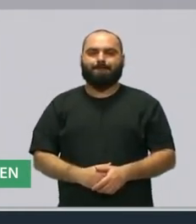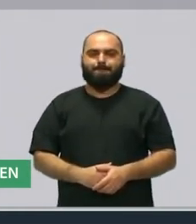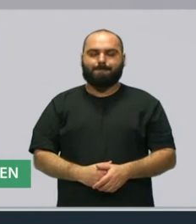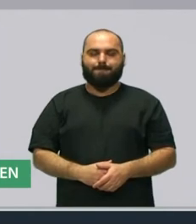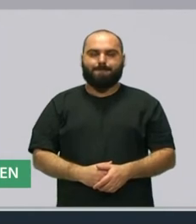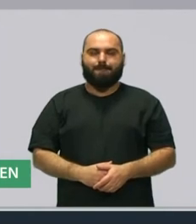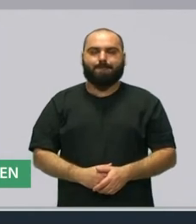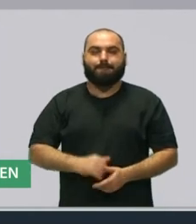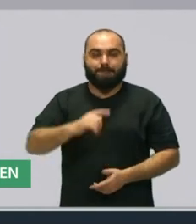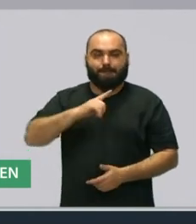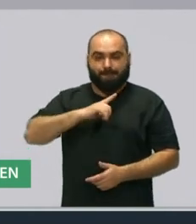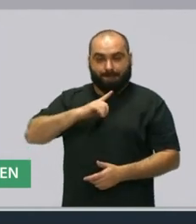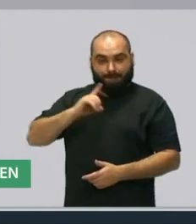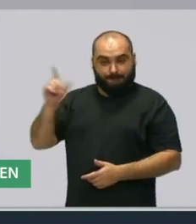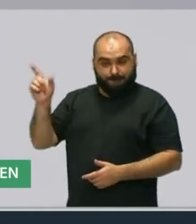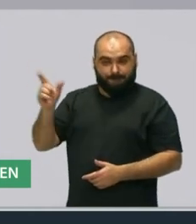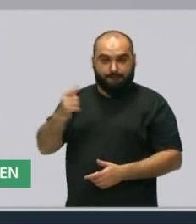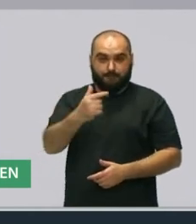O complexo terá